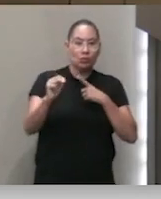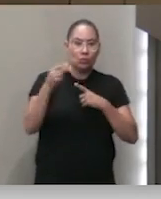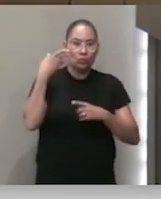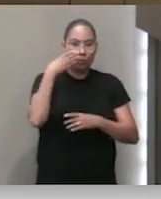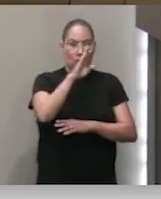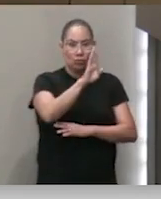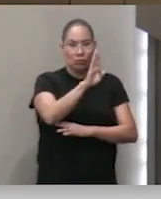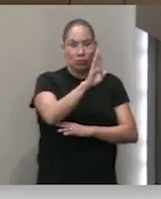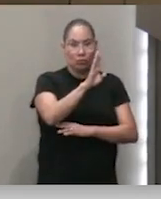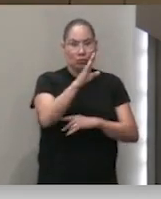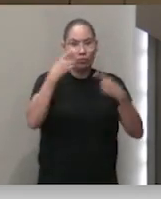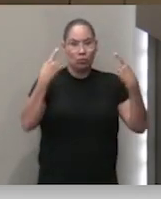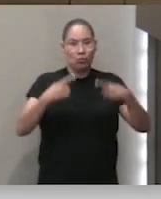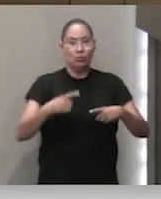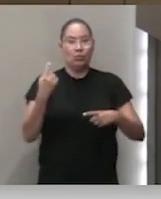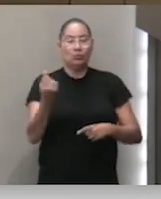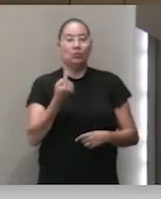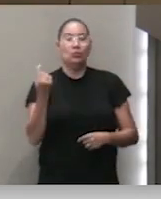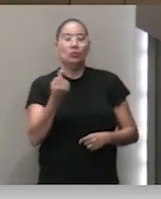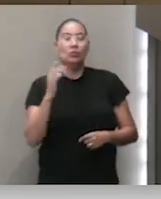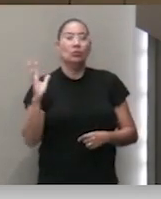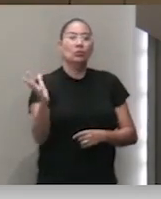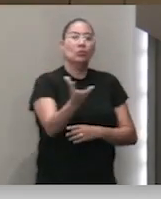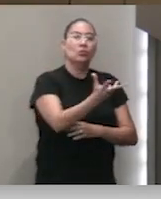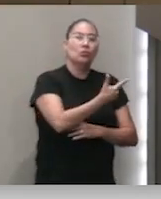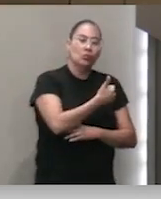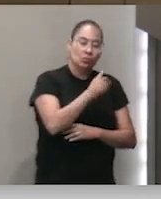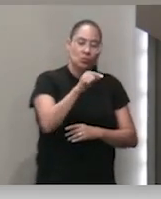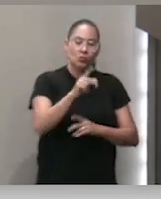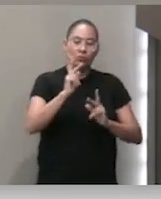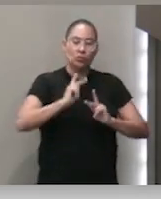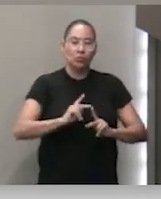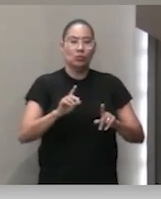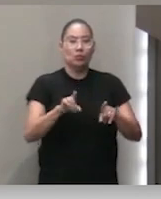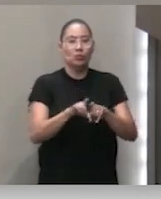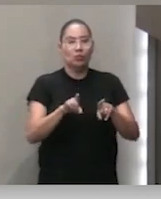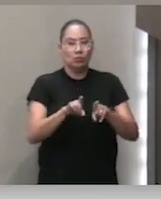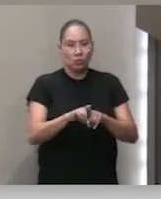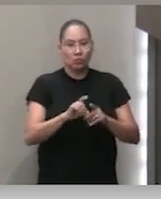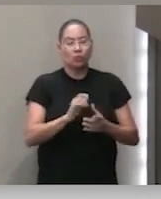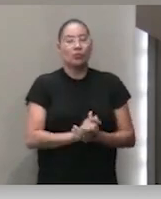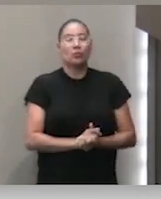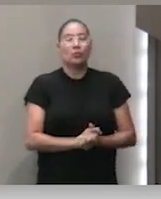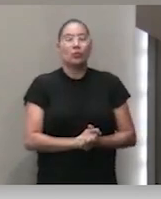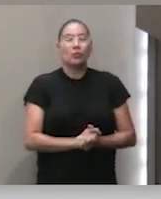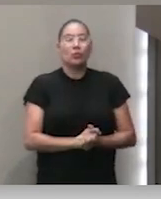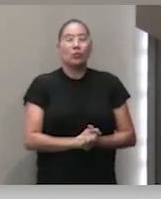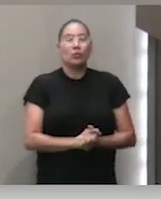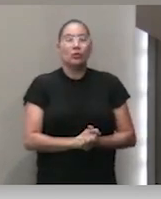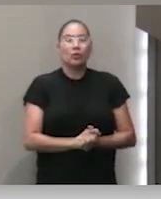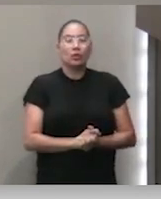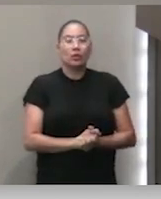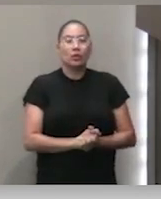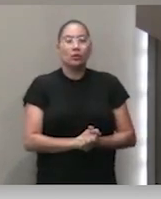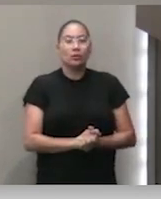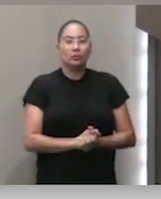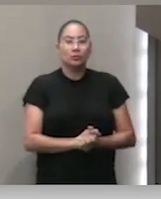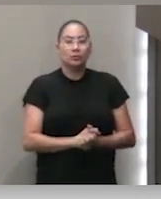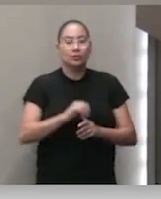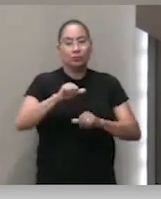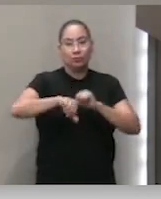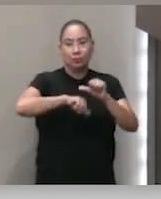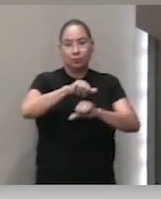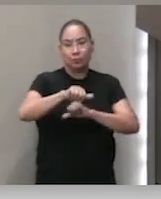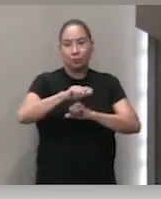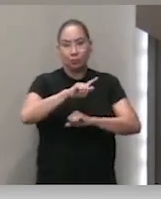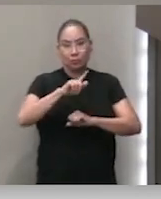que concorreu sozinho com todo esse pudridão. Inclusive, só para te dizer, vereador Tchequinho, lá mudou o governo e as